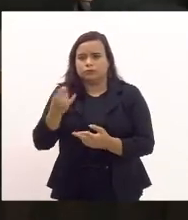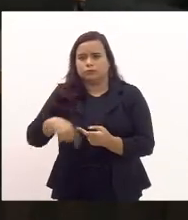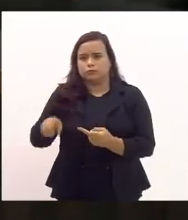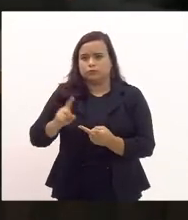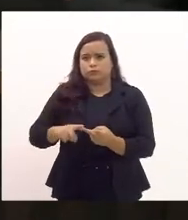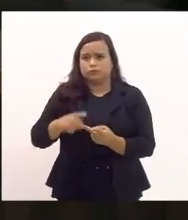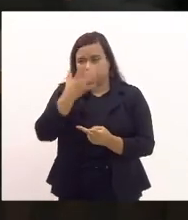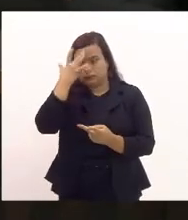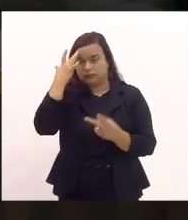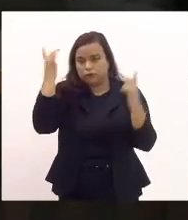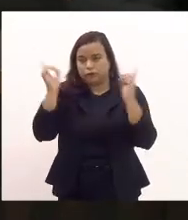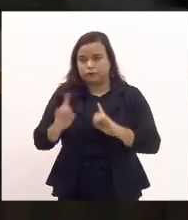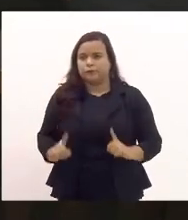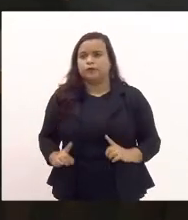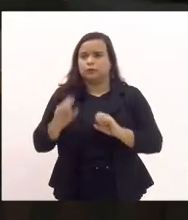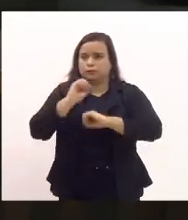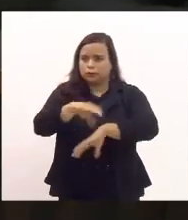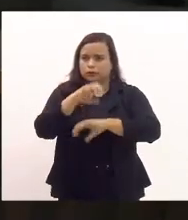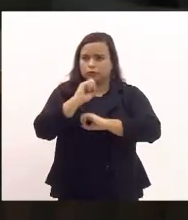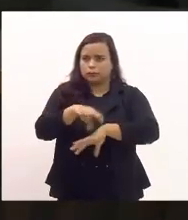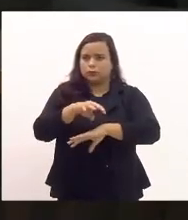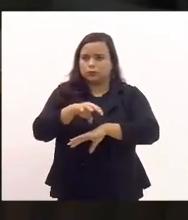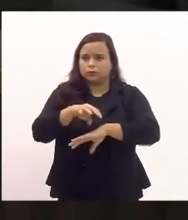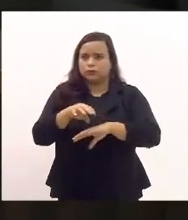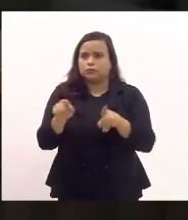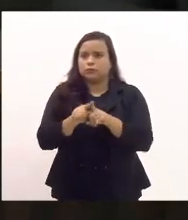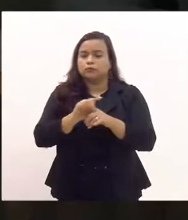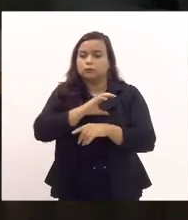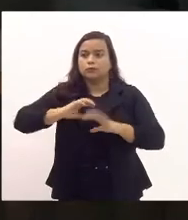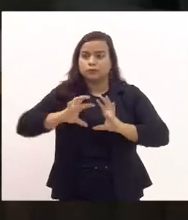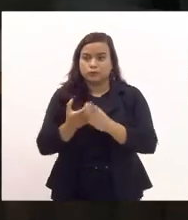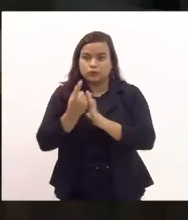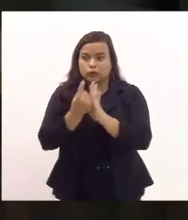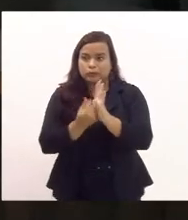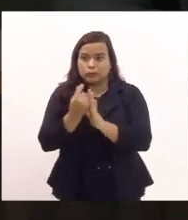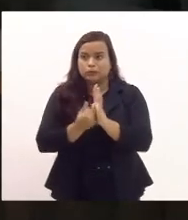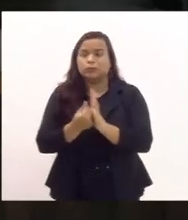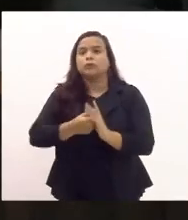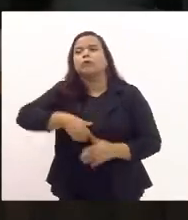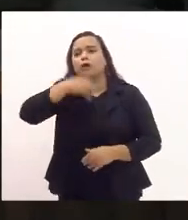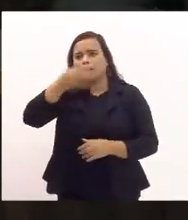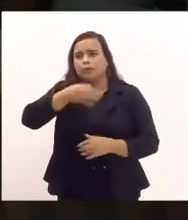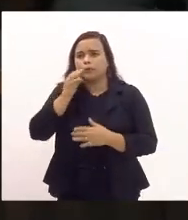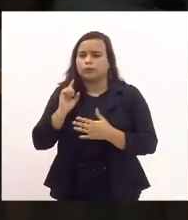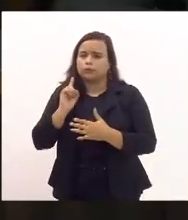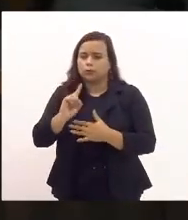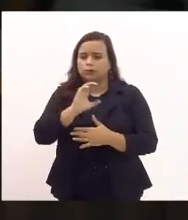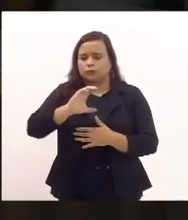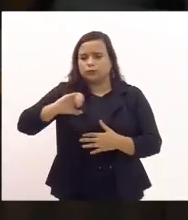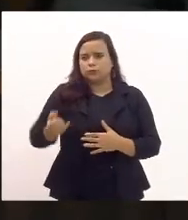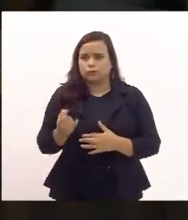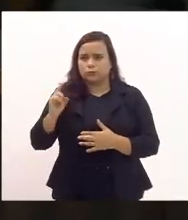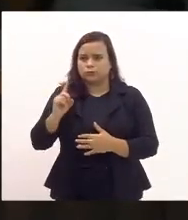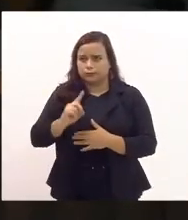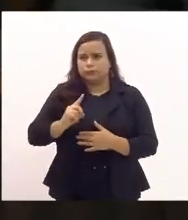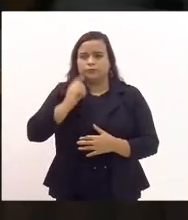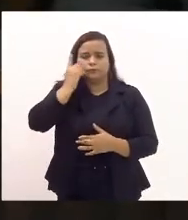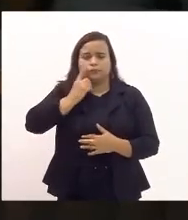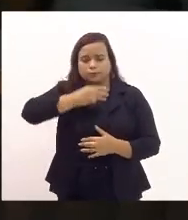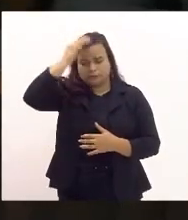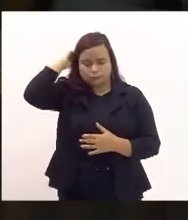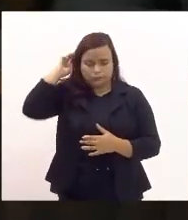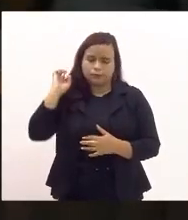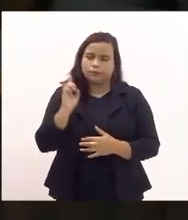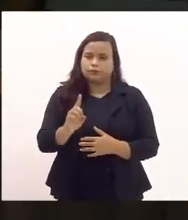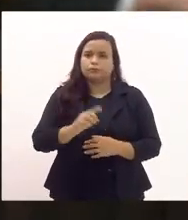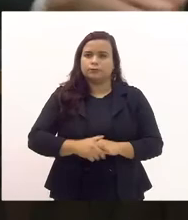Justiça da pessoa com deficiência de educação e a comissão de orçamento permitir parecer pela comissão de Constituição Justiça estado máximo